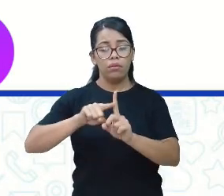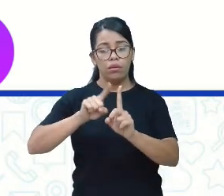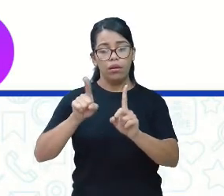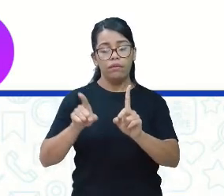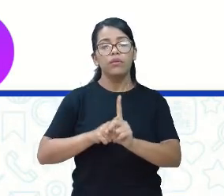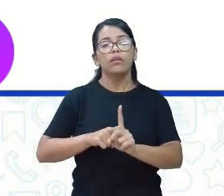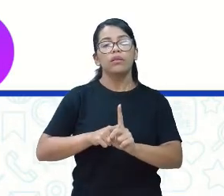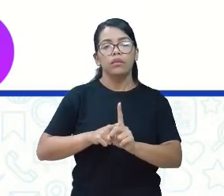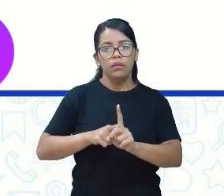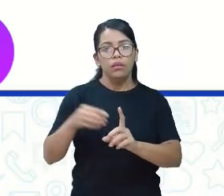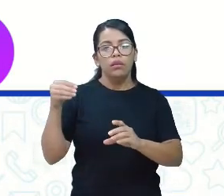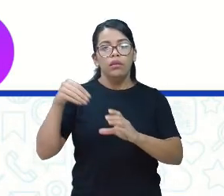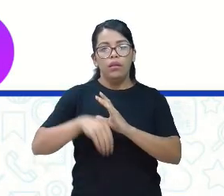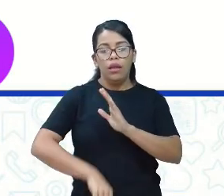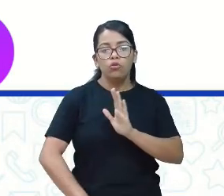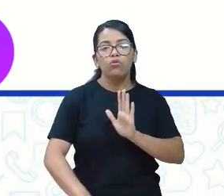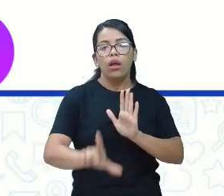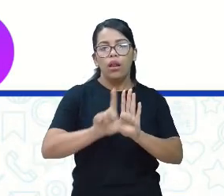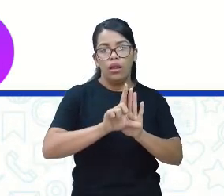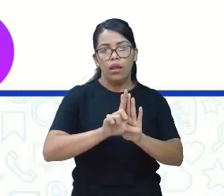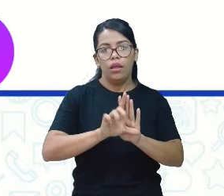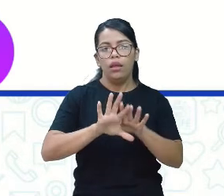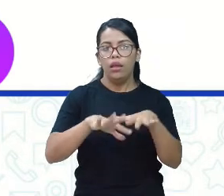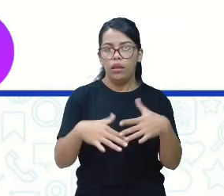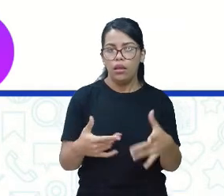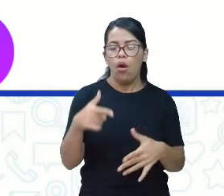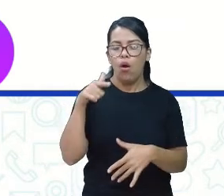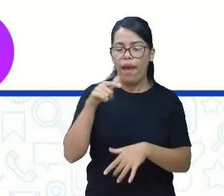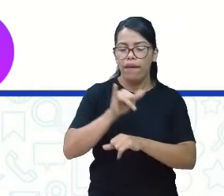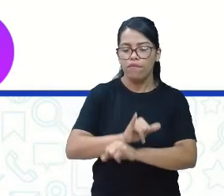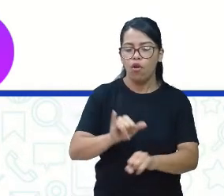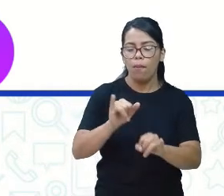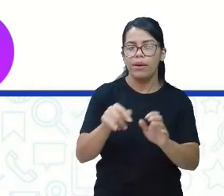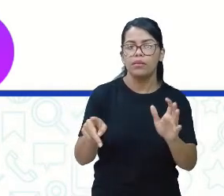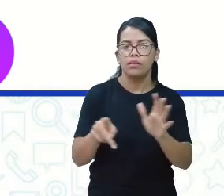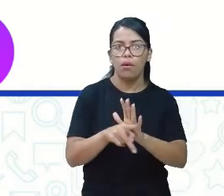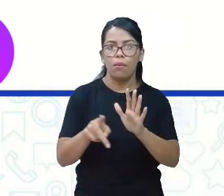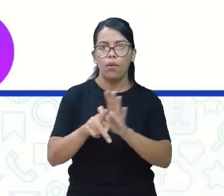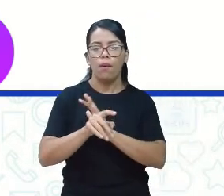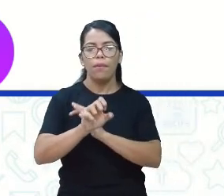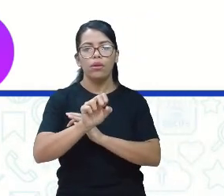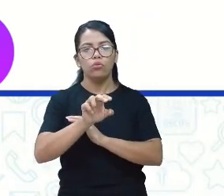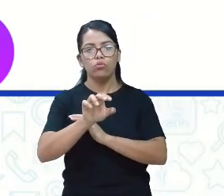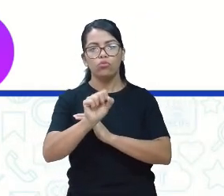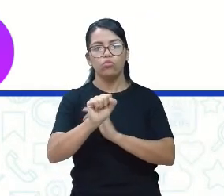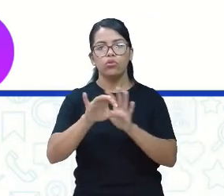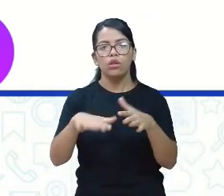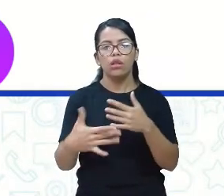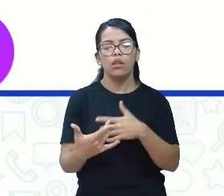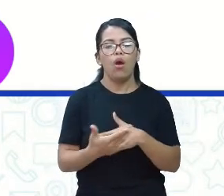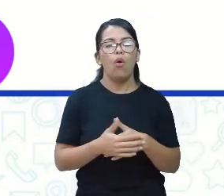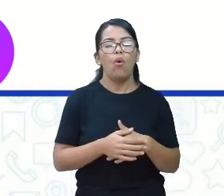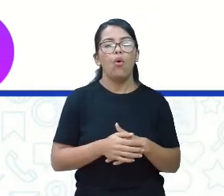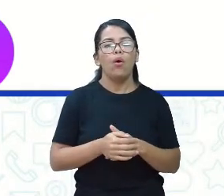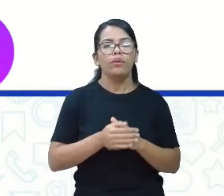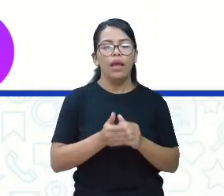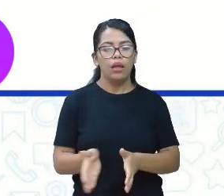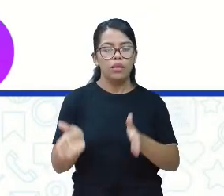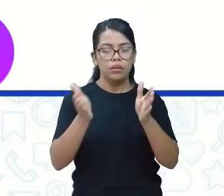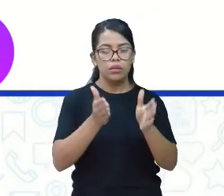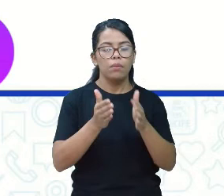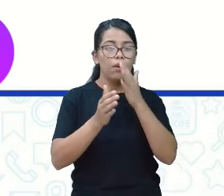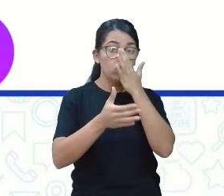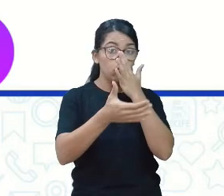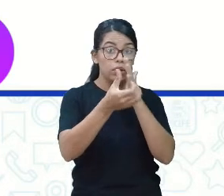né? E são dados do SUS, né? Então, no primeiro semestre de 2020, nós estamos vendo aqui